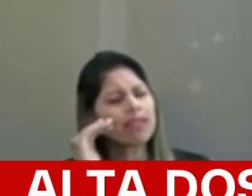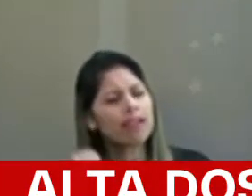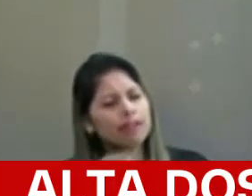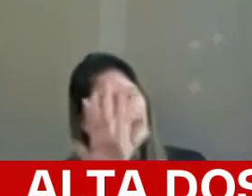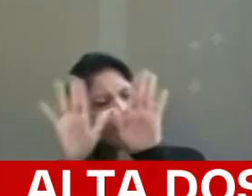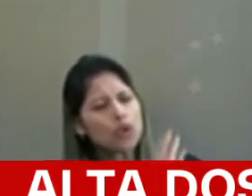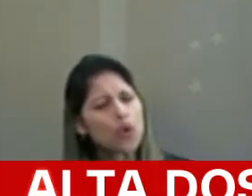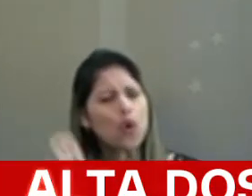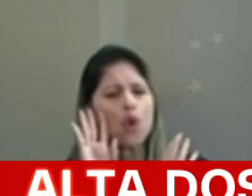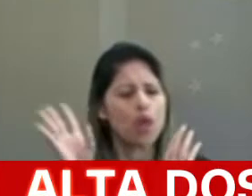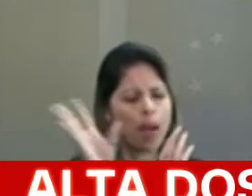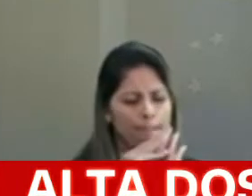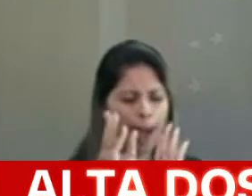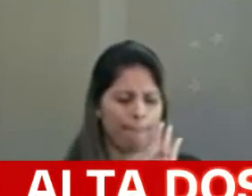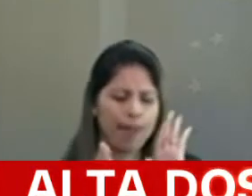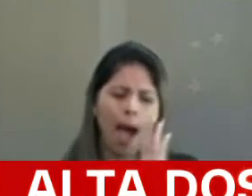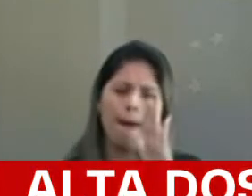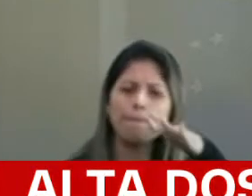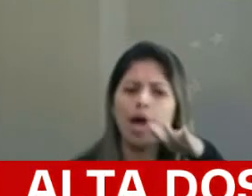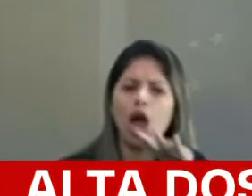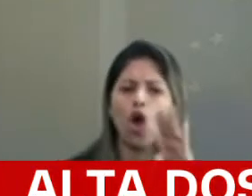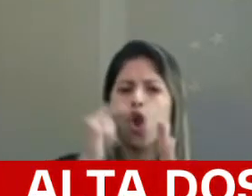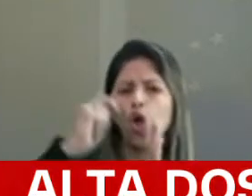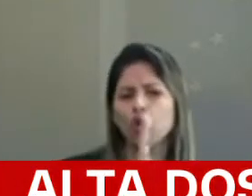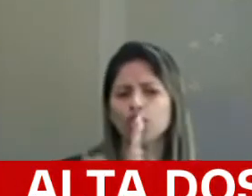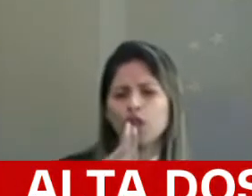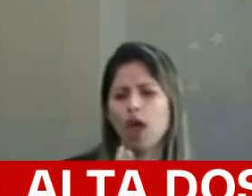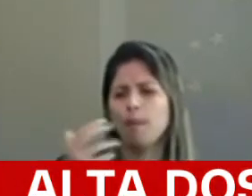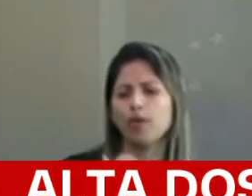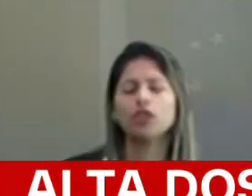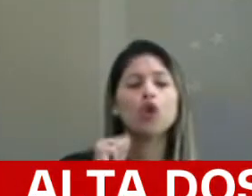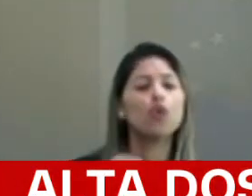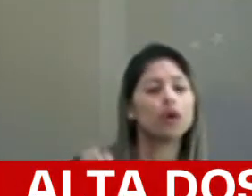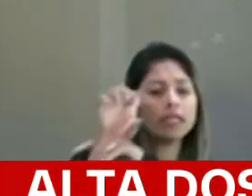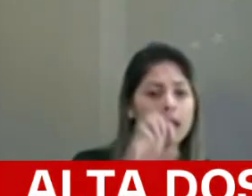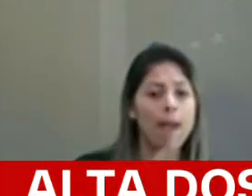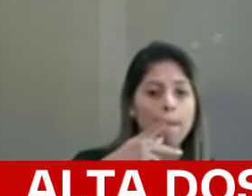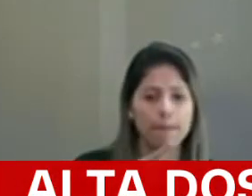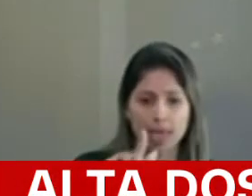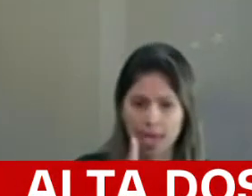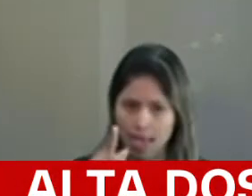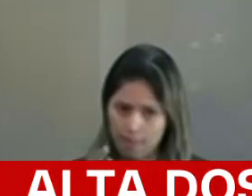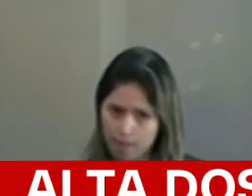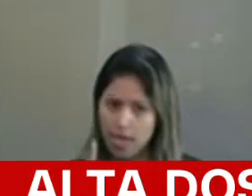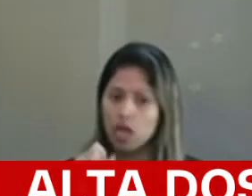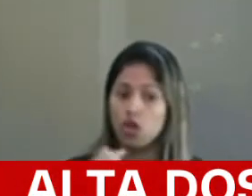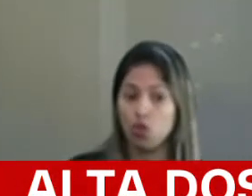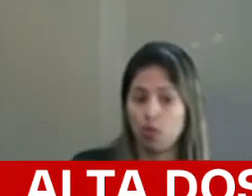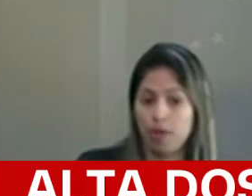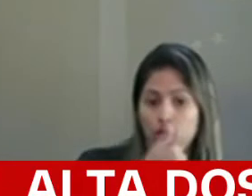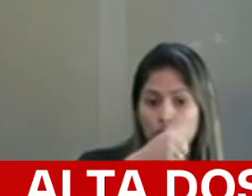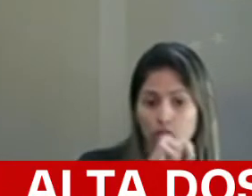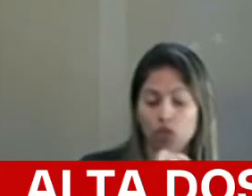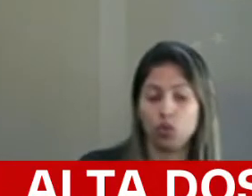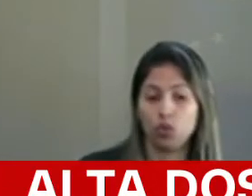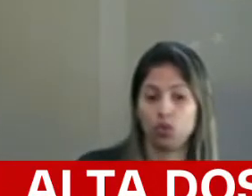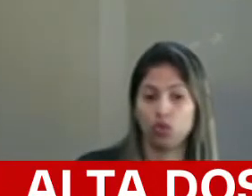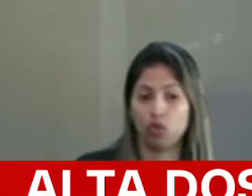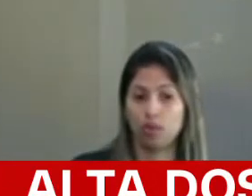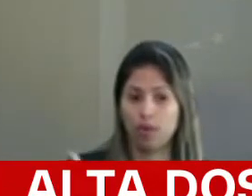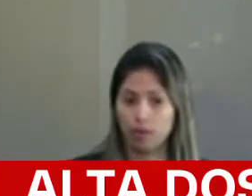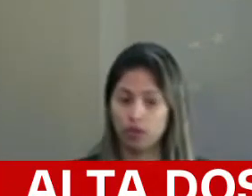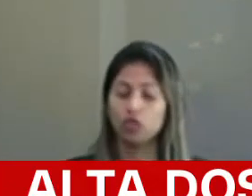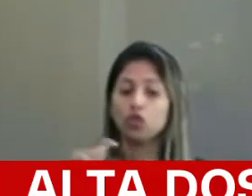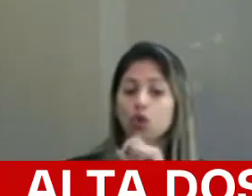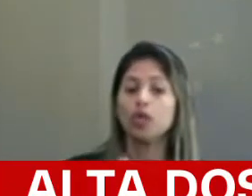uma limitação ao poder de tributar do Estado. O PLP número 18 de 22, pois, limita-se